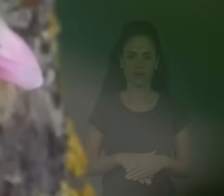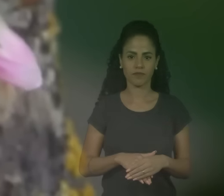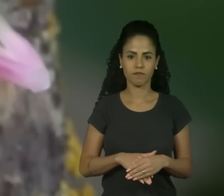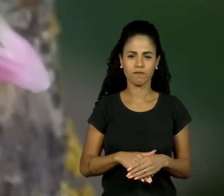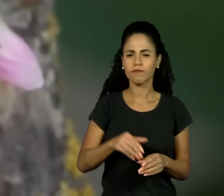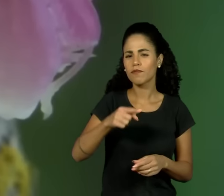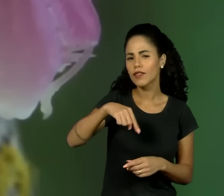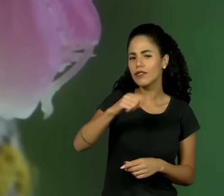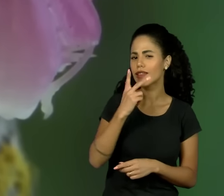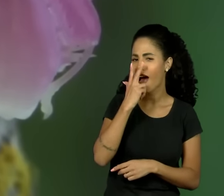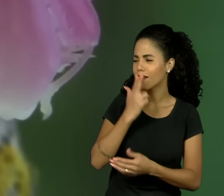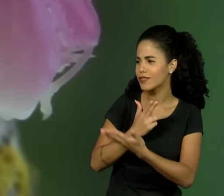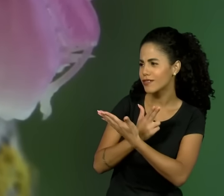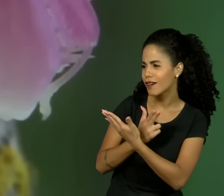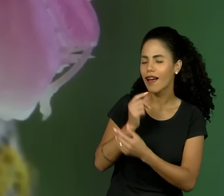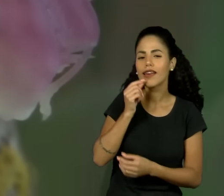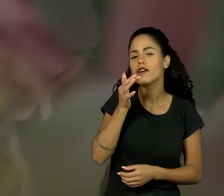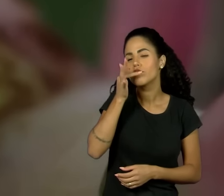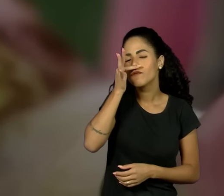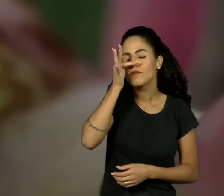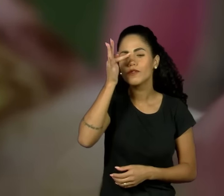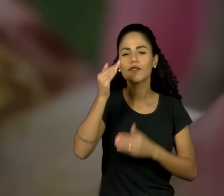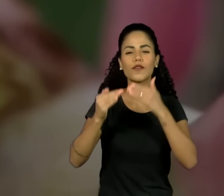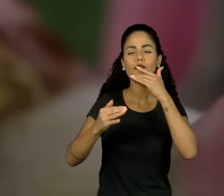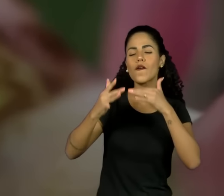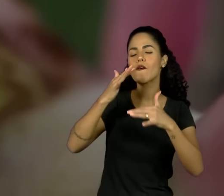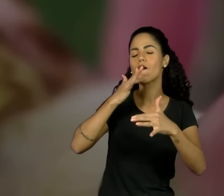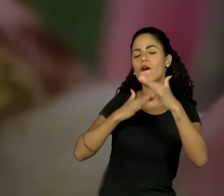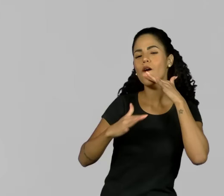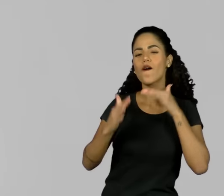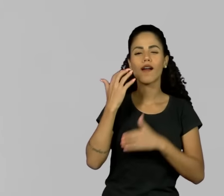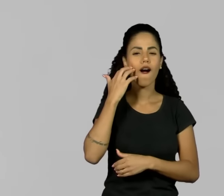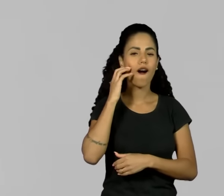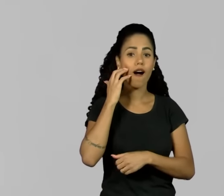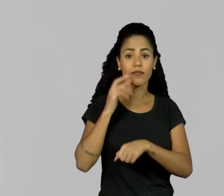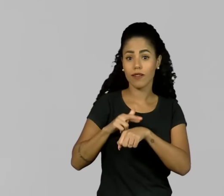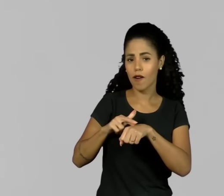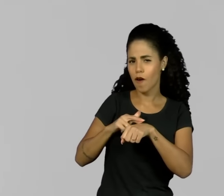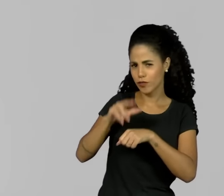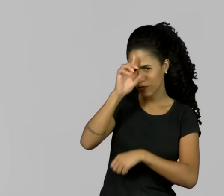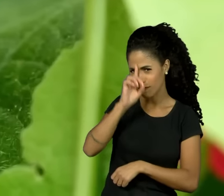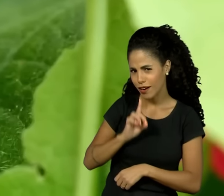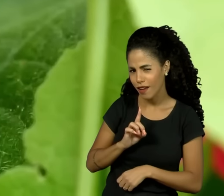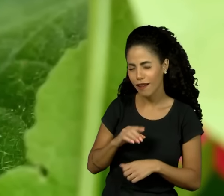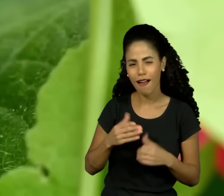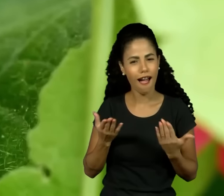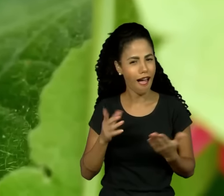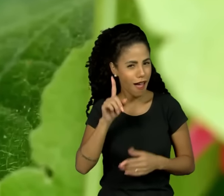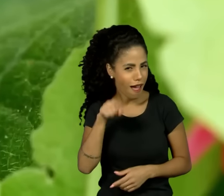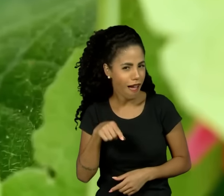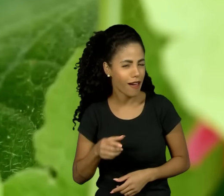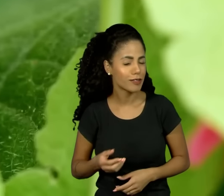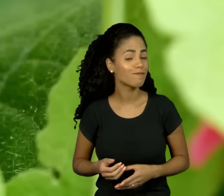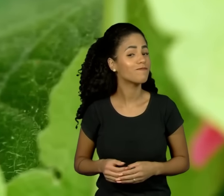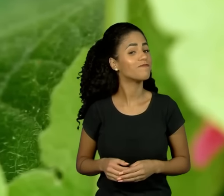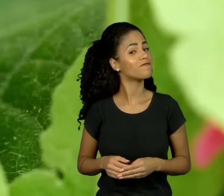Você acha que é uma linda flor de cores suaves em branco, rosa, roxo e amarelo? Será?